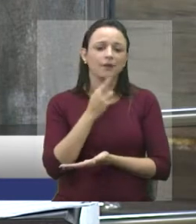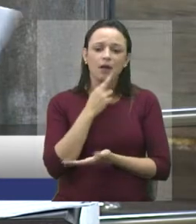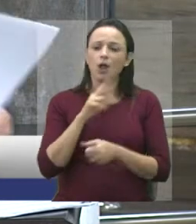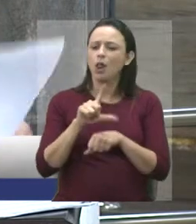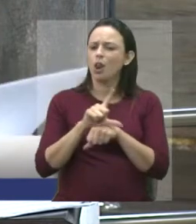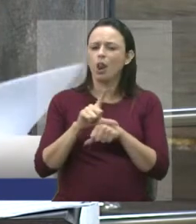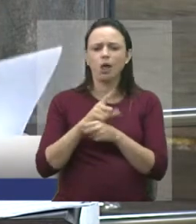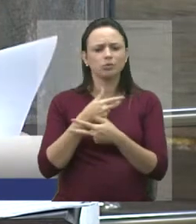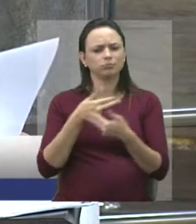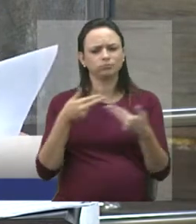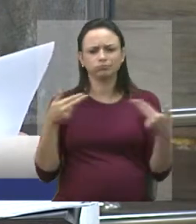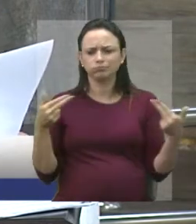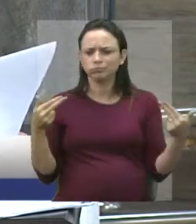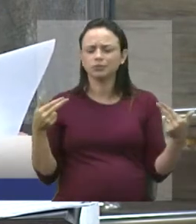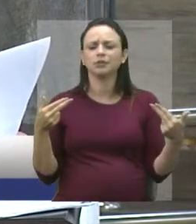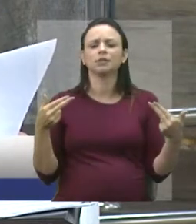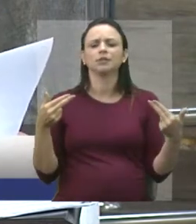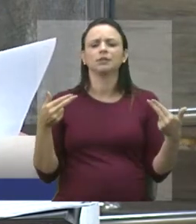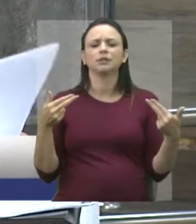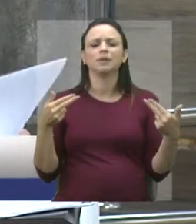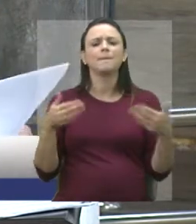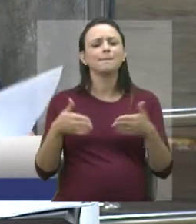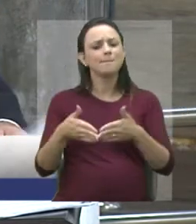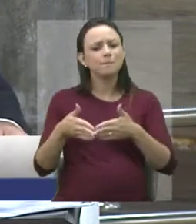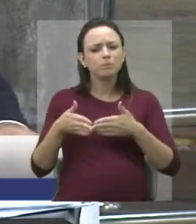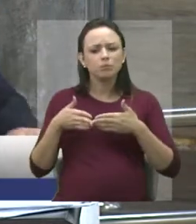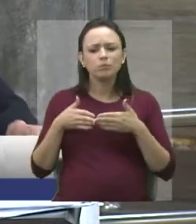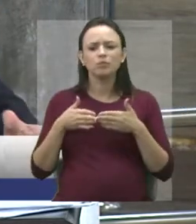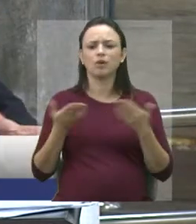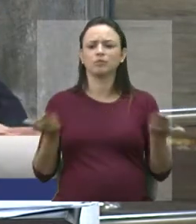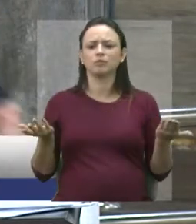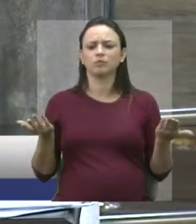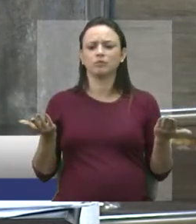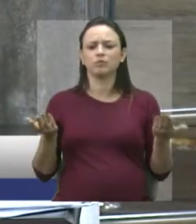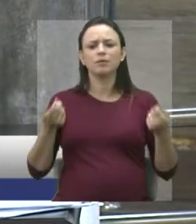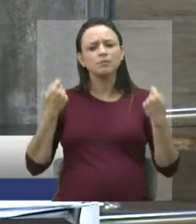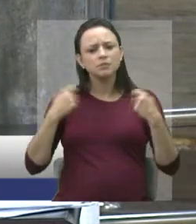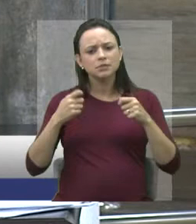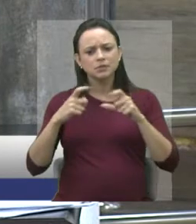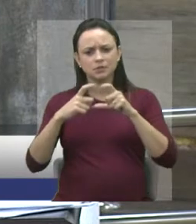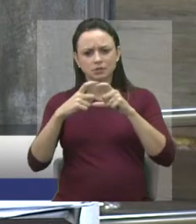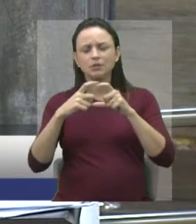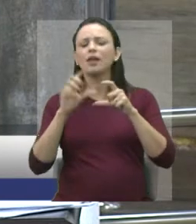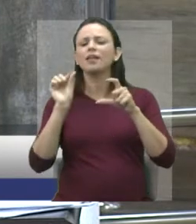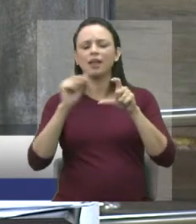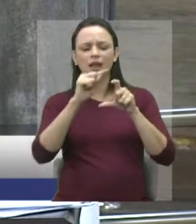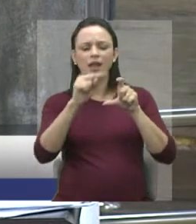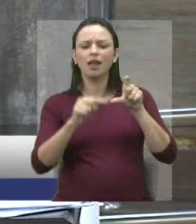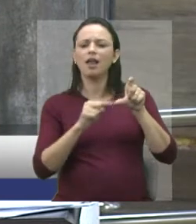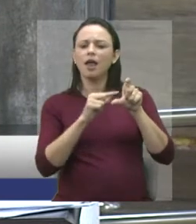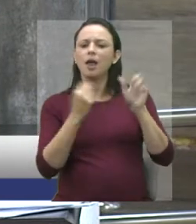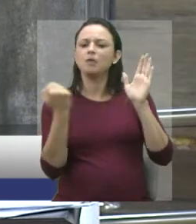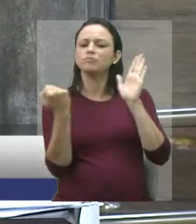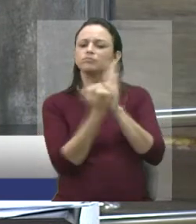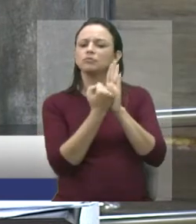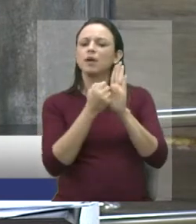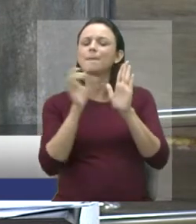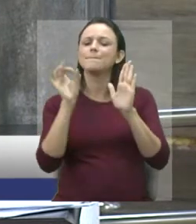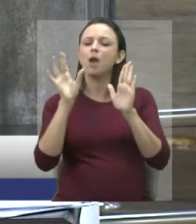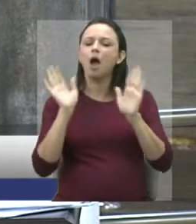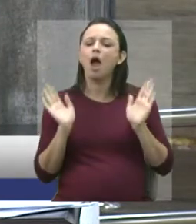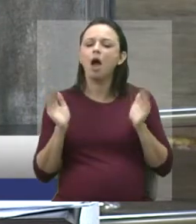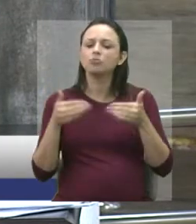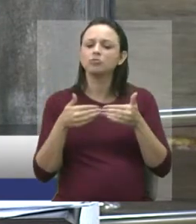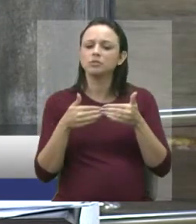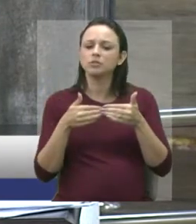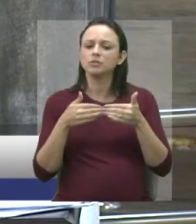em geral e similares? Por favor, põe o símbolo. É um adesivo, não custa nada. Porque tem